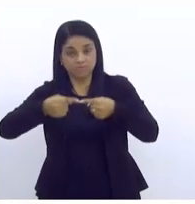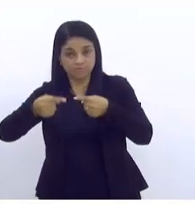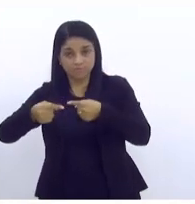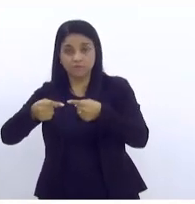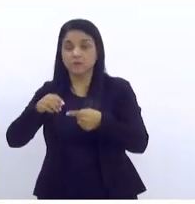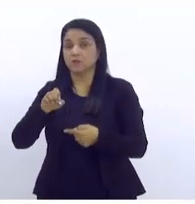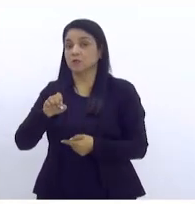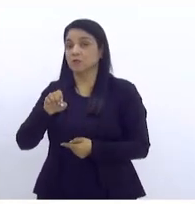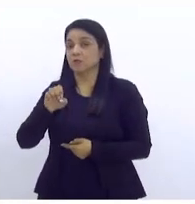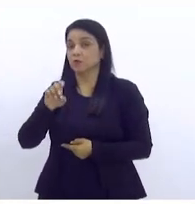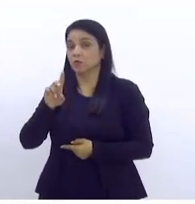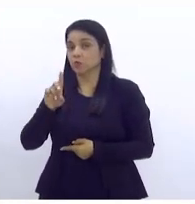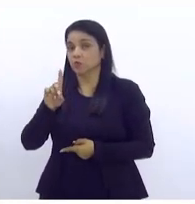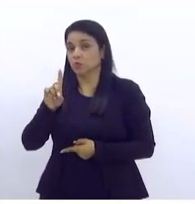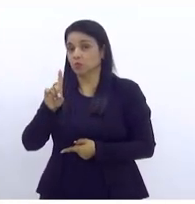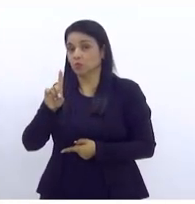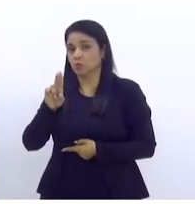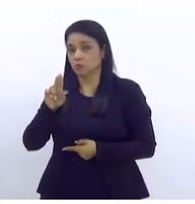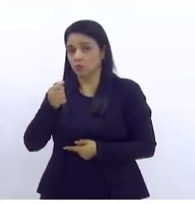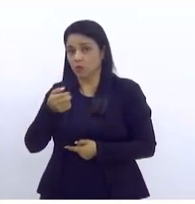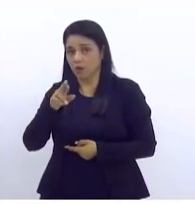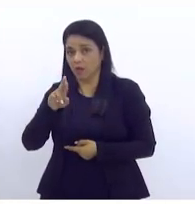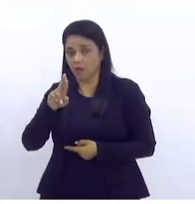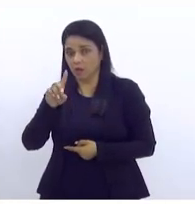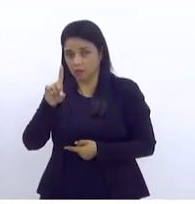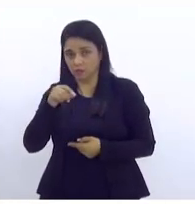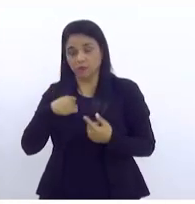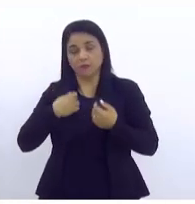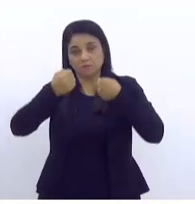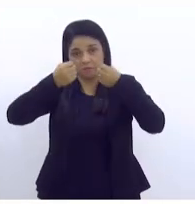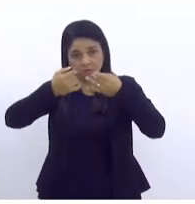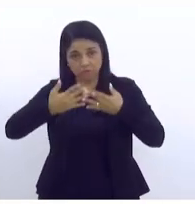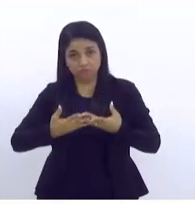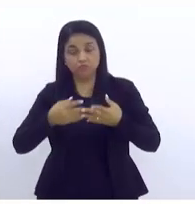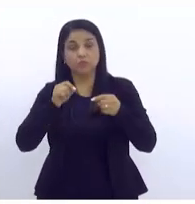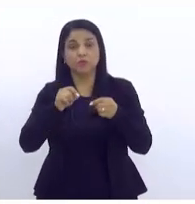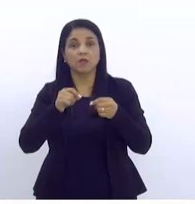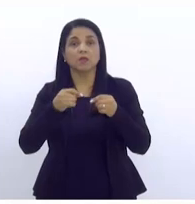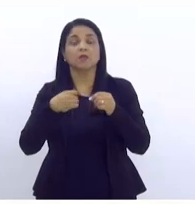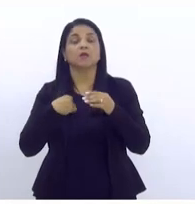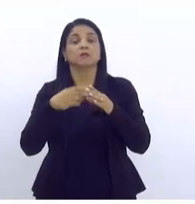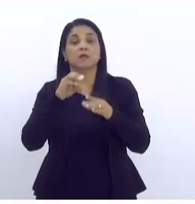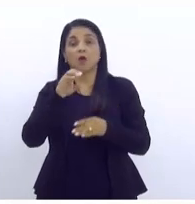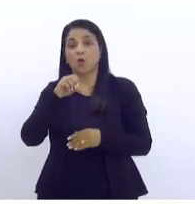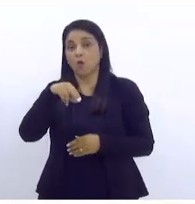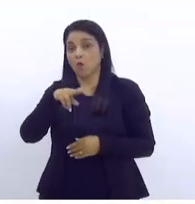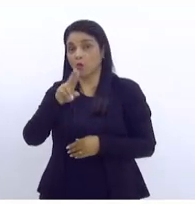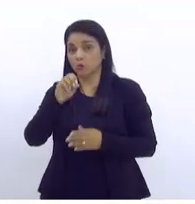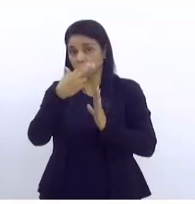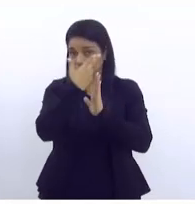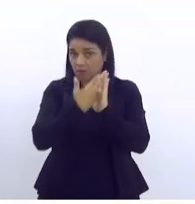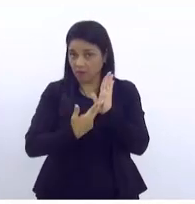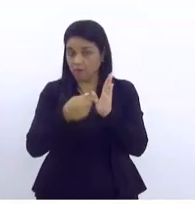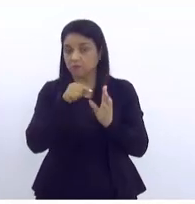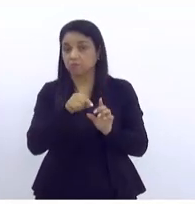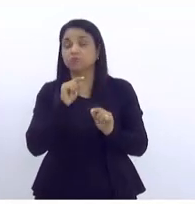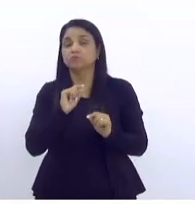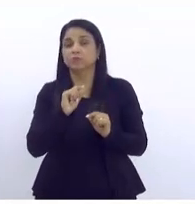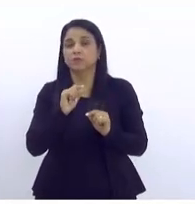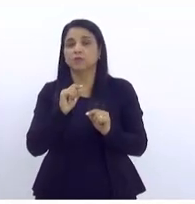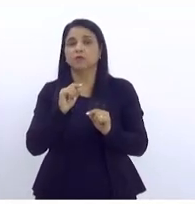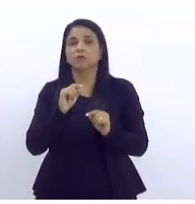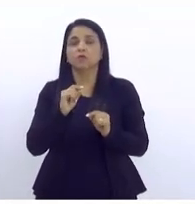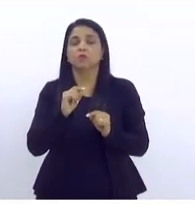aqui né que vem sendo realizado também no âmbito do da relatoria da ONU né sobre a questão eh do volume